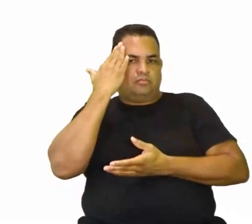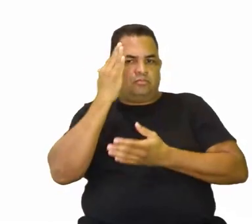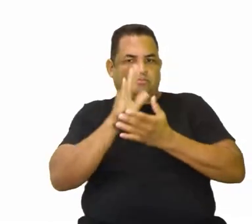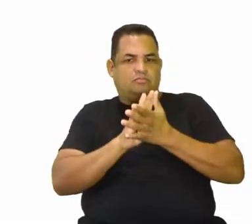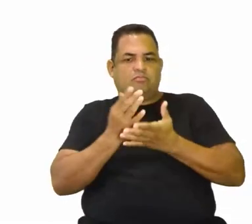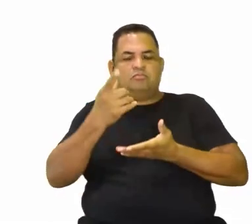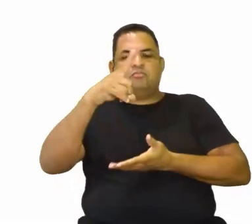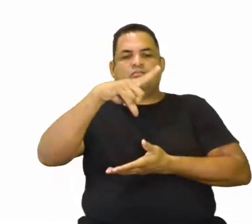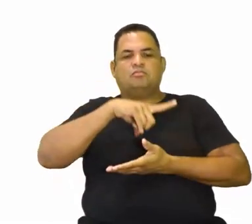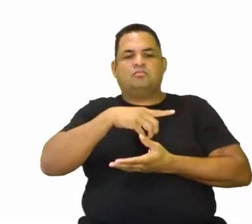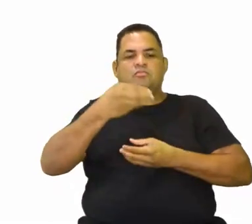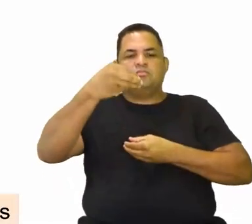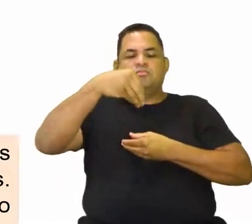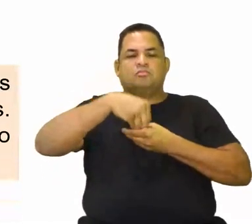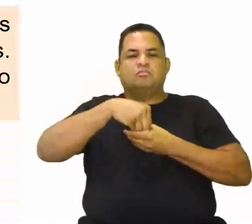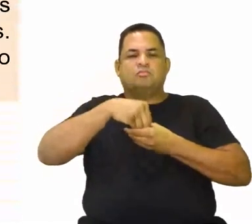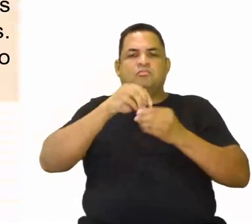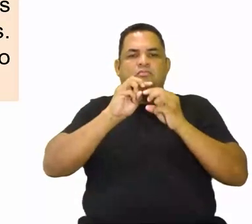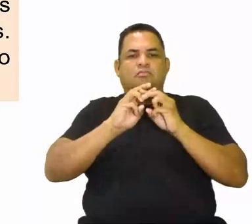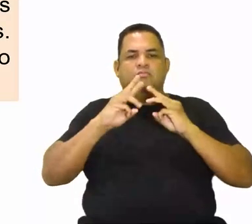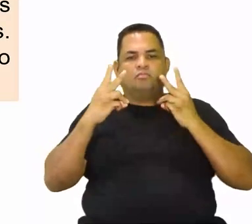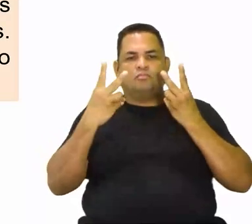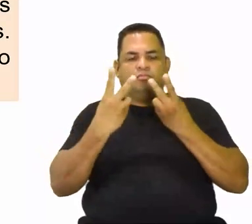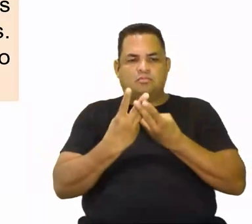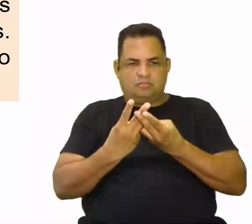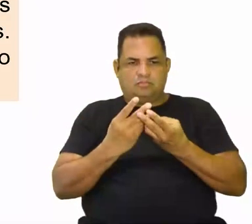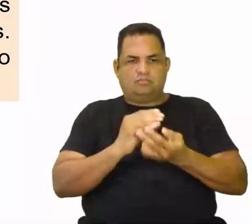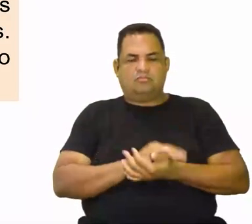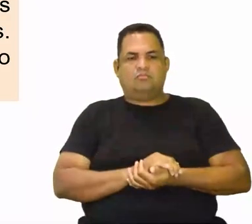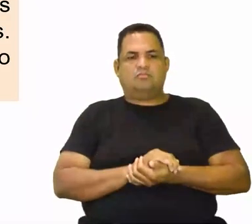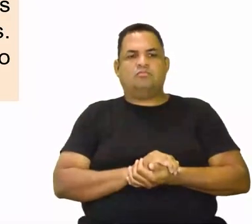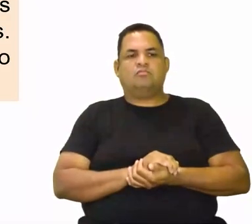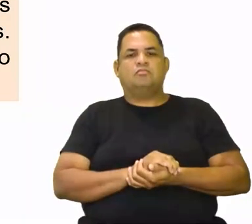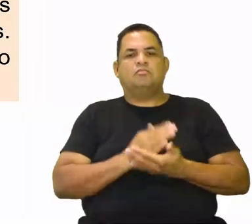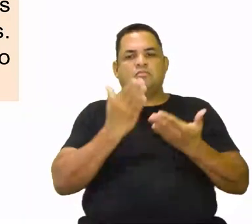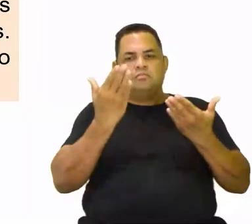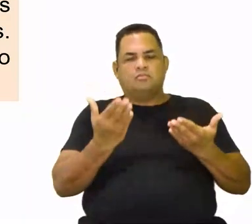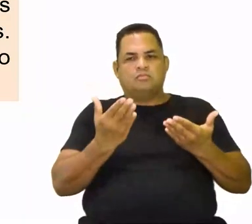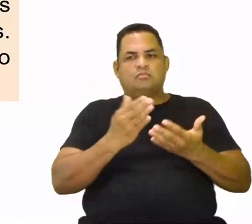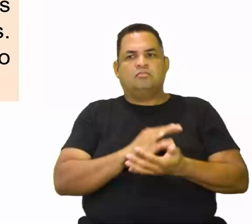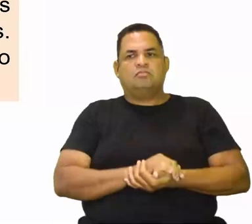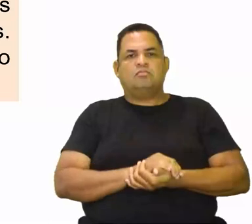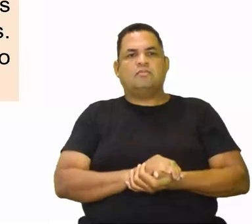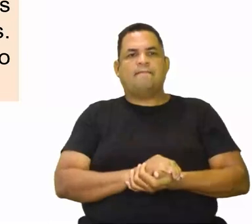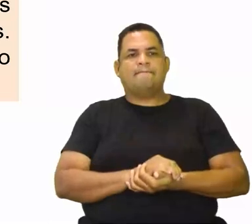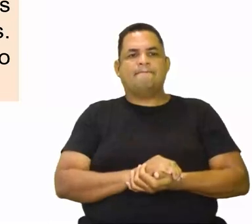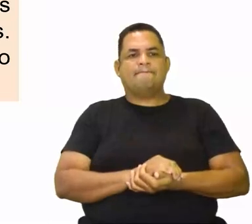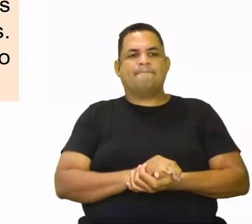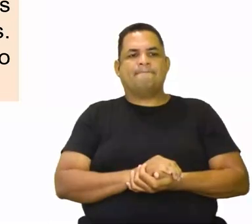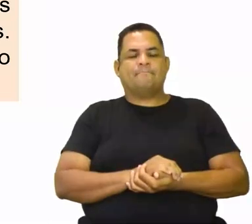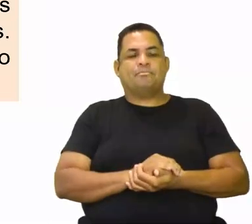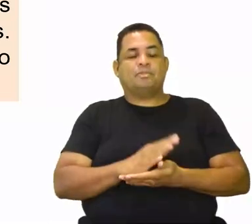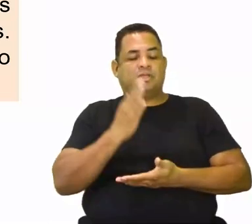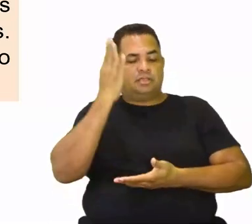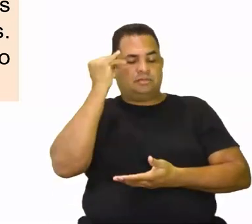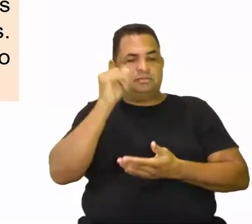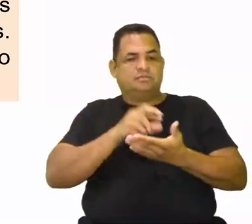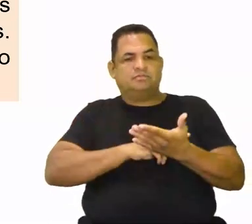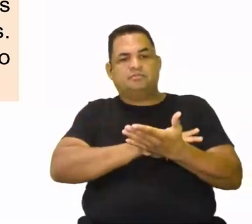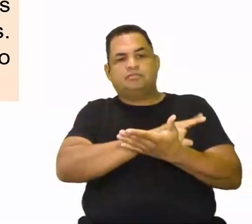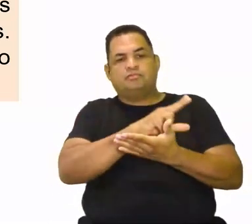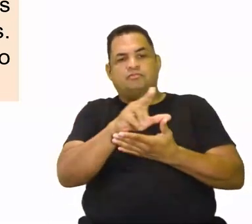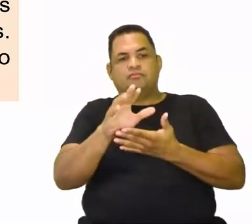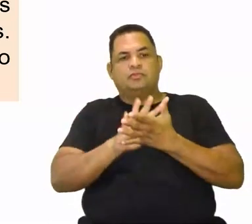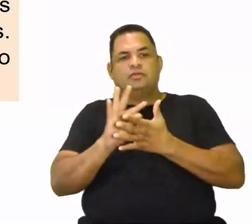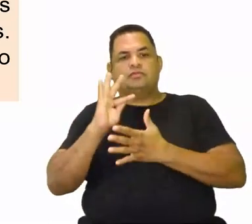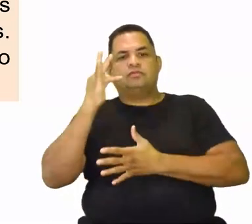a constituição da matéria. Diante disso ainda, sabemos que vários